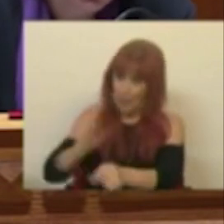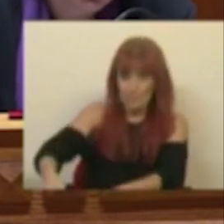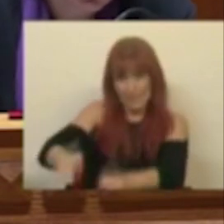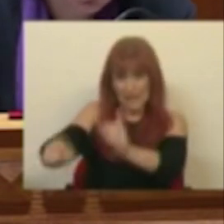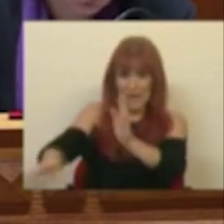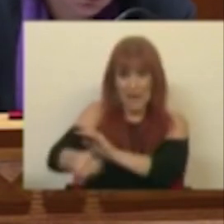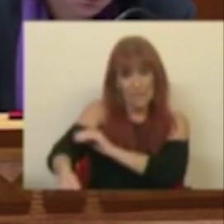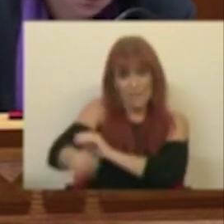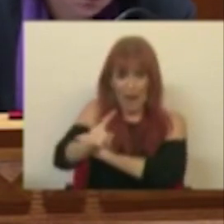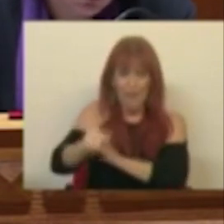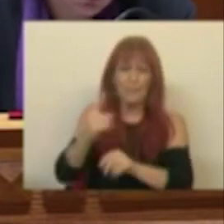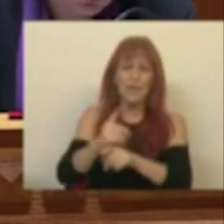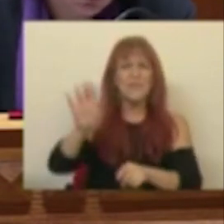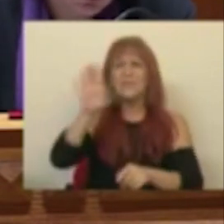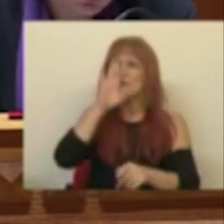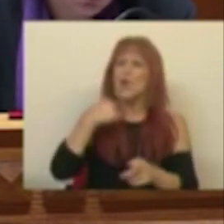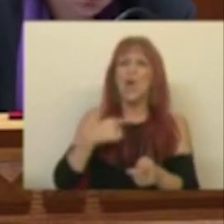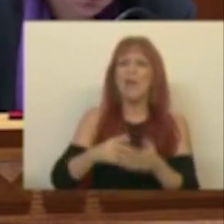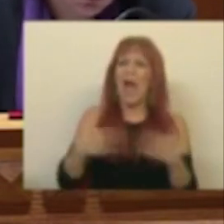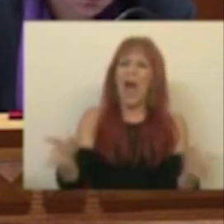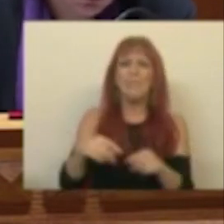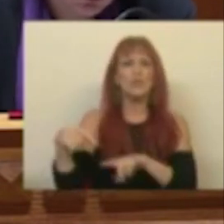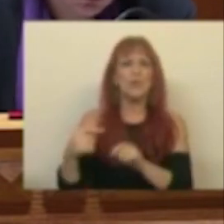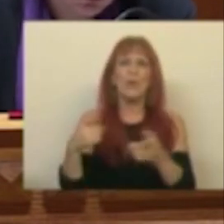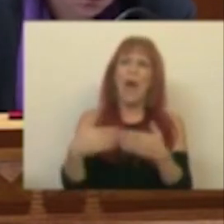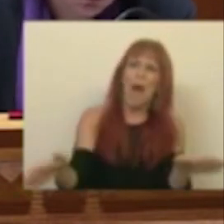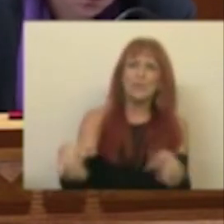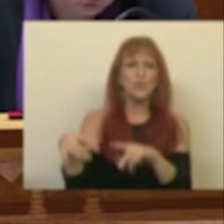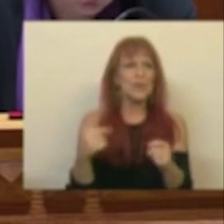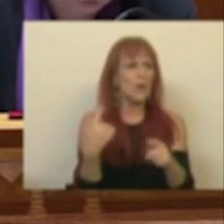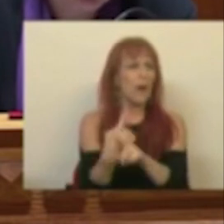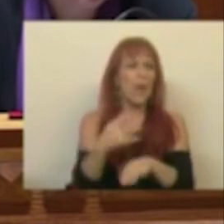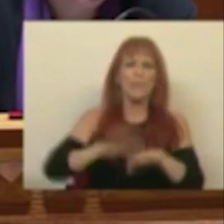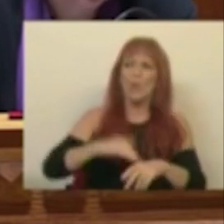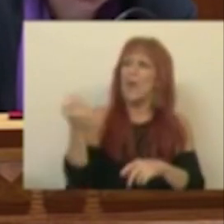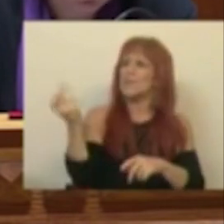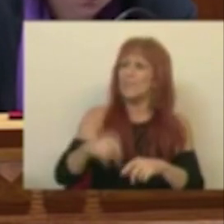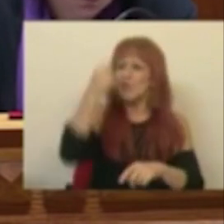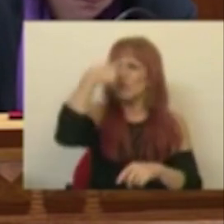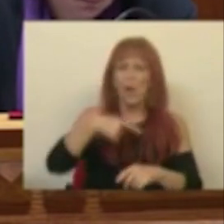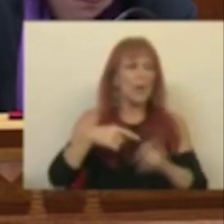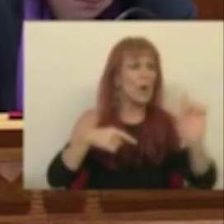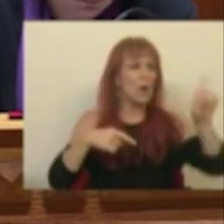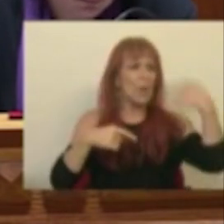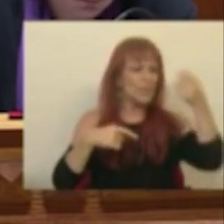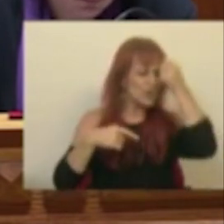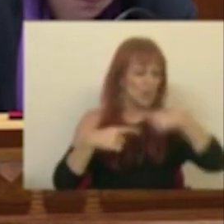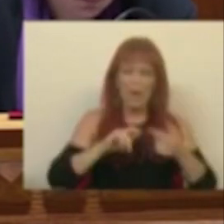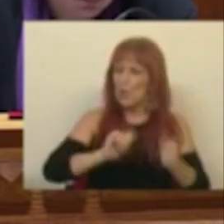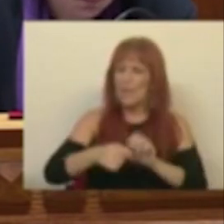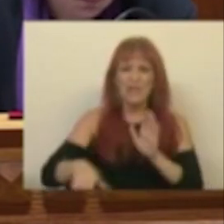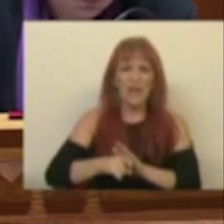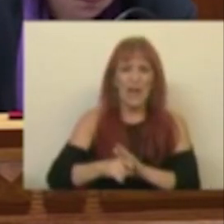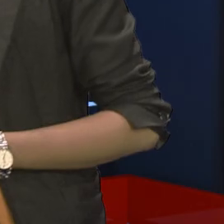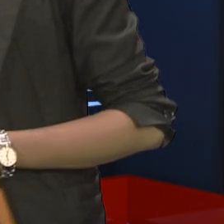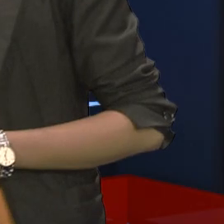a lei. Porque senão nós estamos sempre a abrir uma discussão a propósito de casos, sem depois mexer na lei quando é